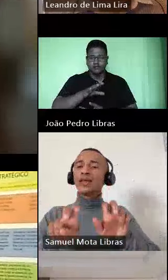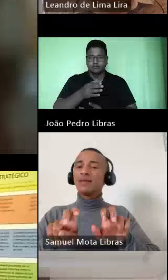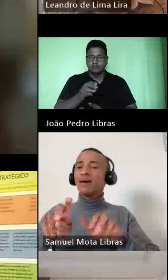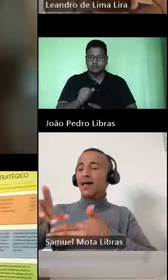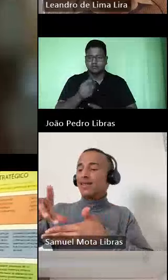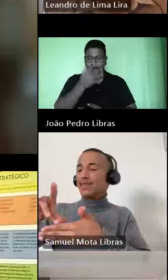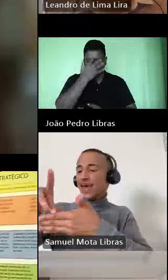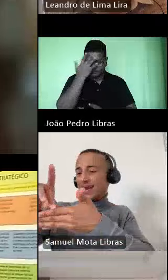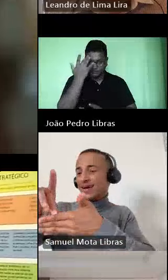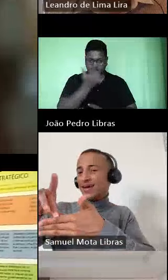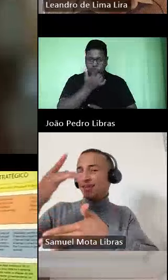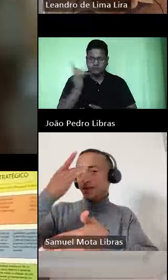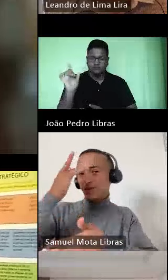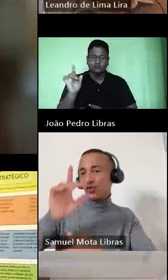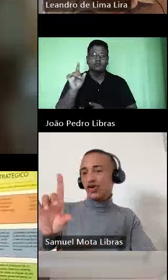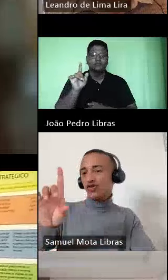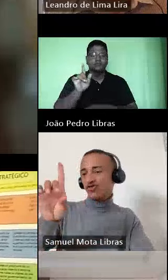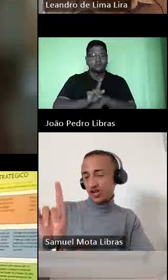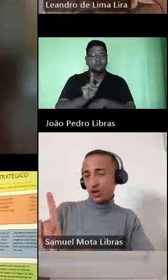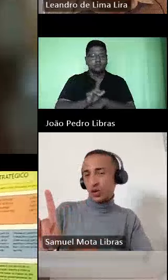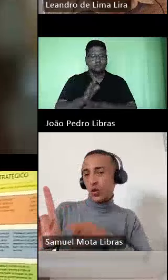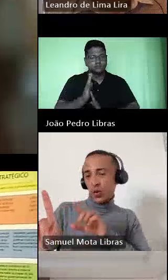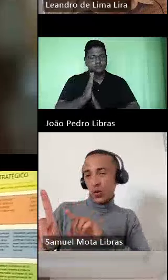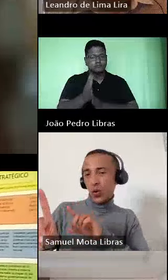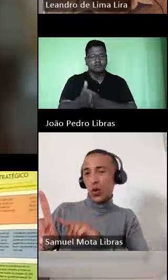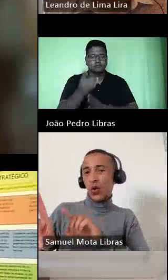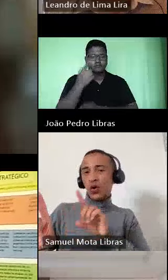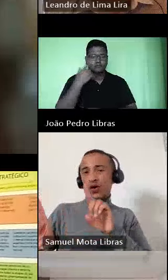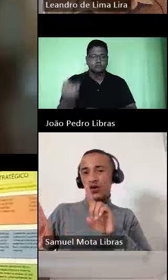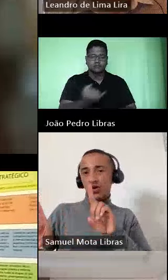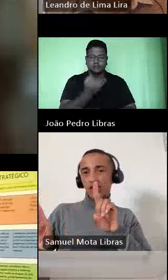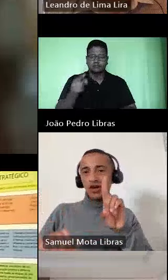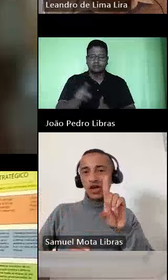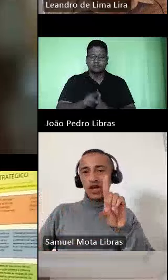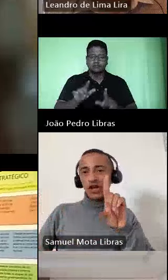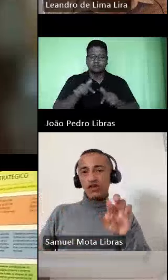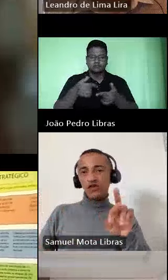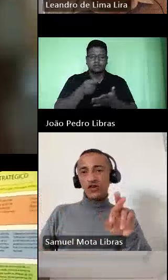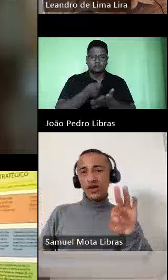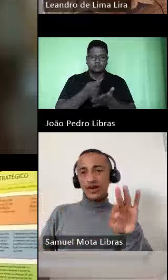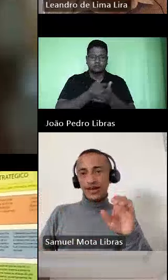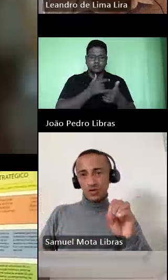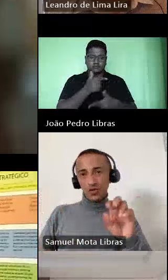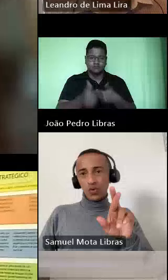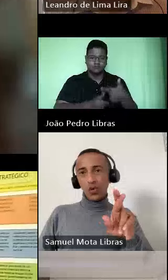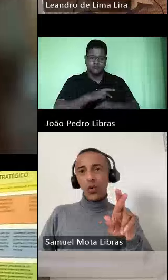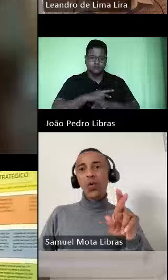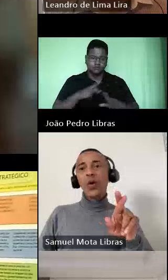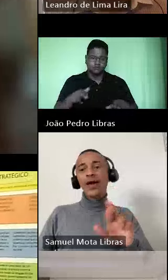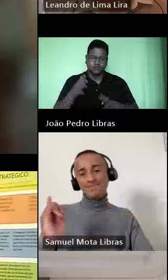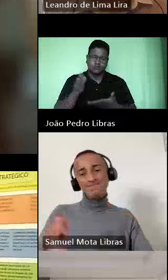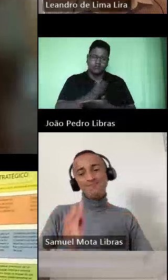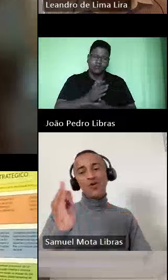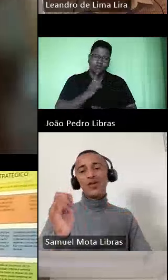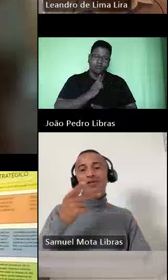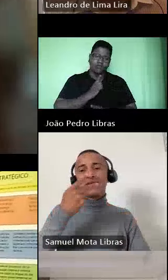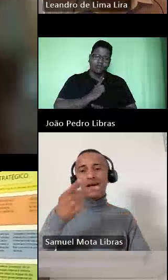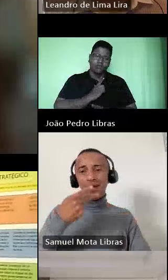em cargo de direção acho que é importante a gente ter trabalhar bastante isso né que as consequências vê